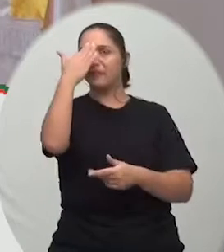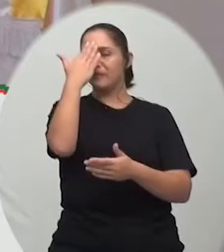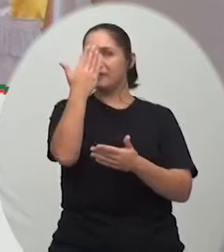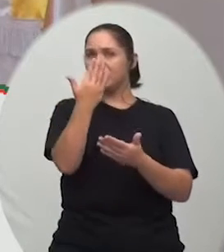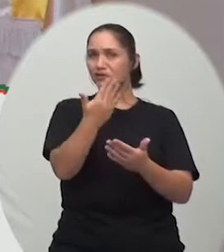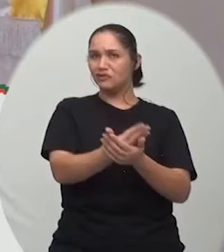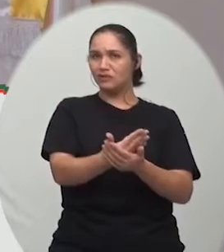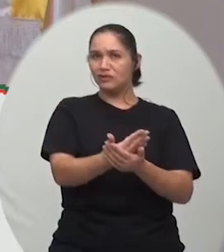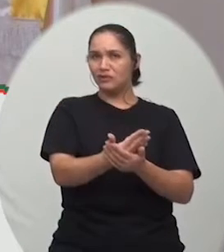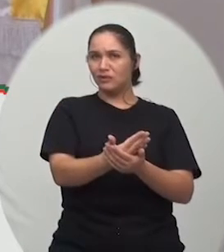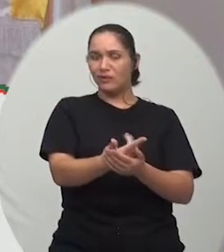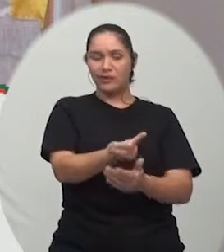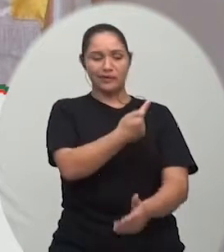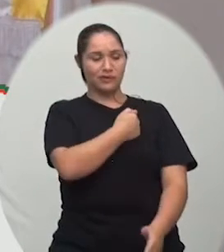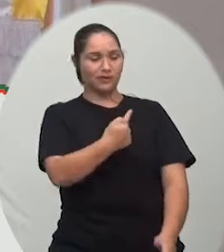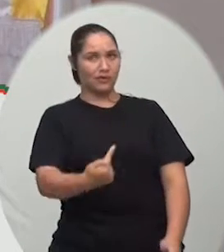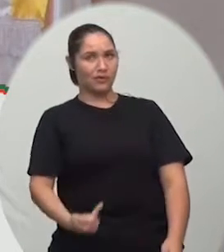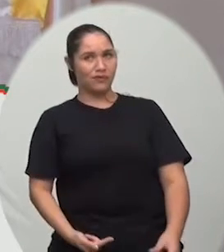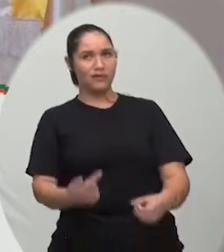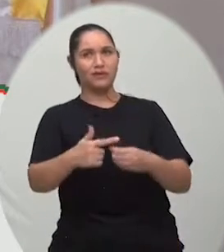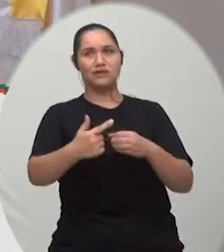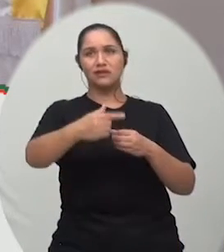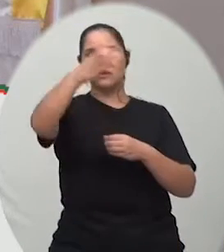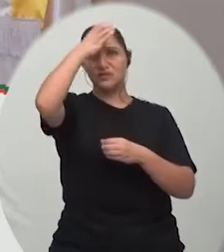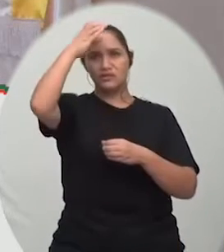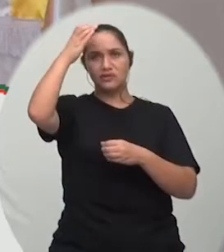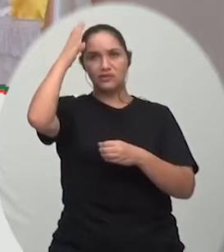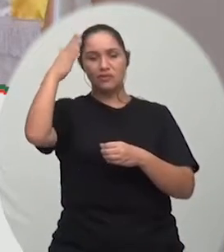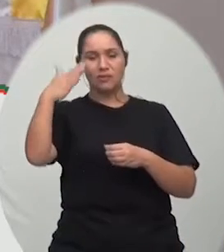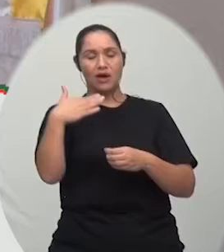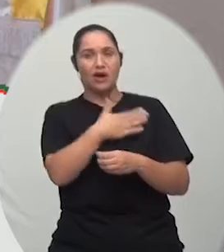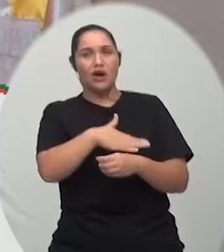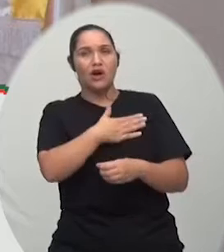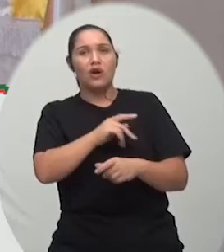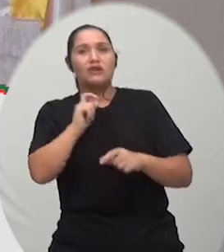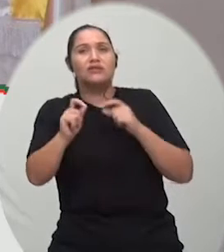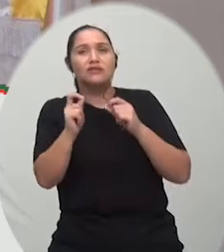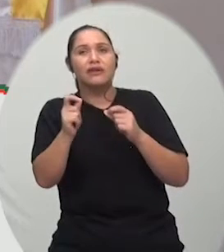incomodar. Porque um colégio que foi inaugurado lá recente,